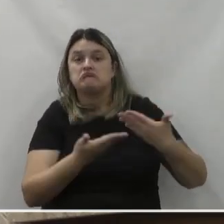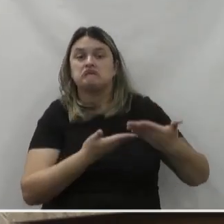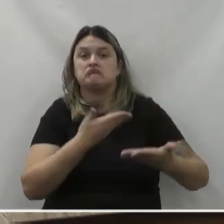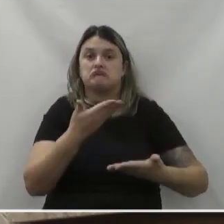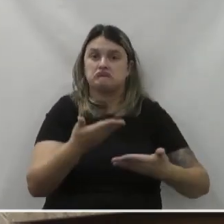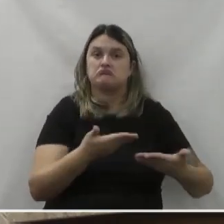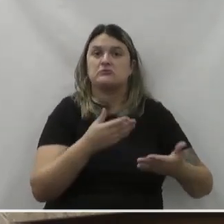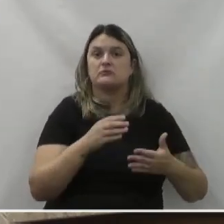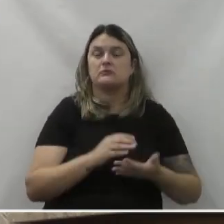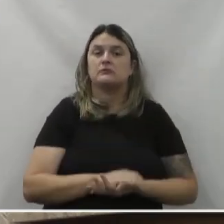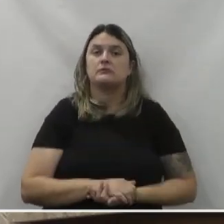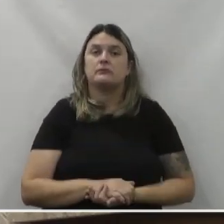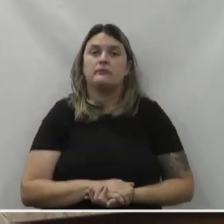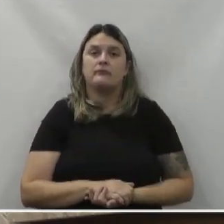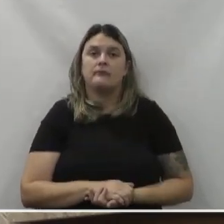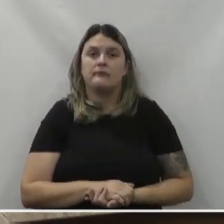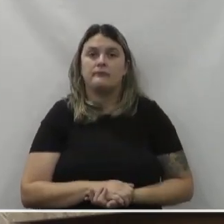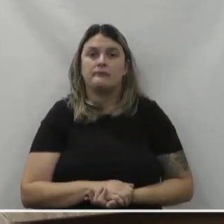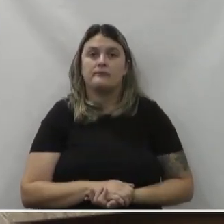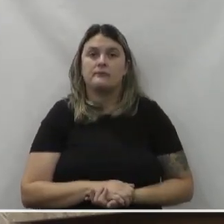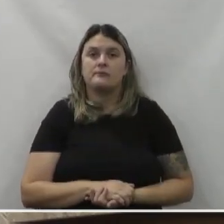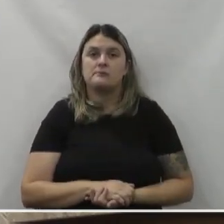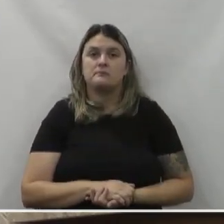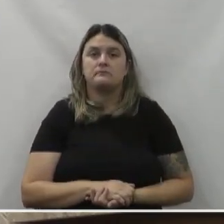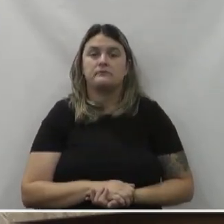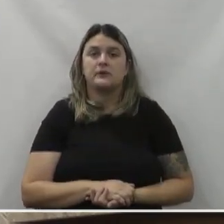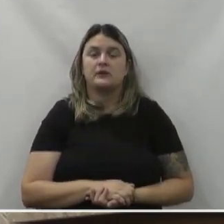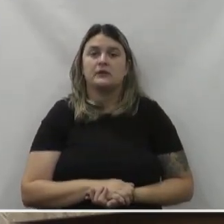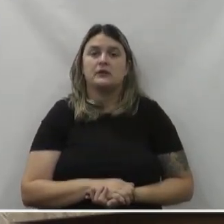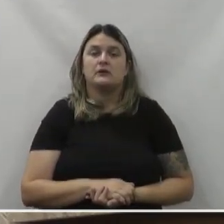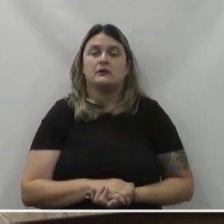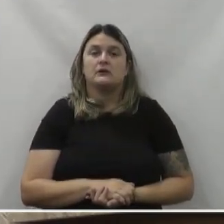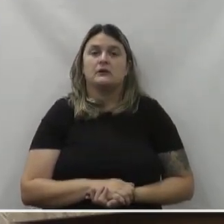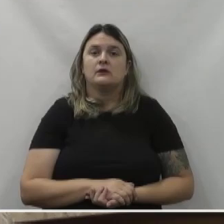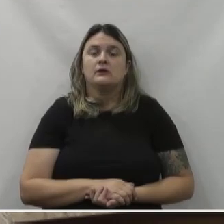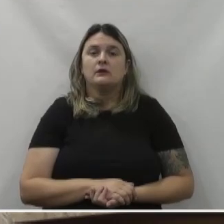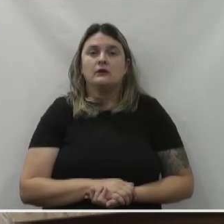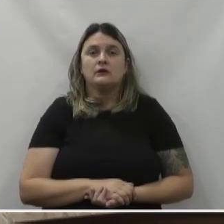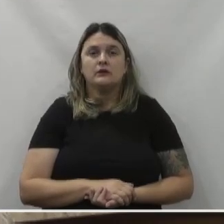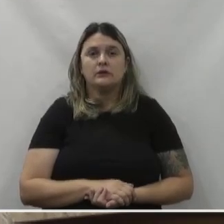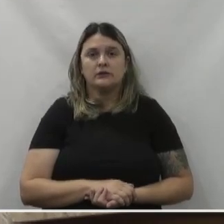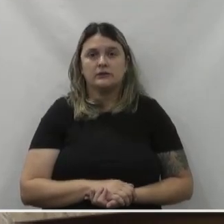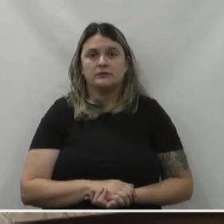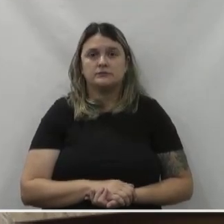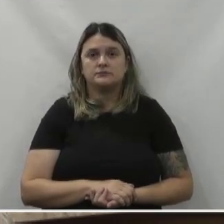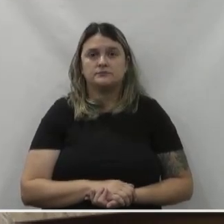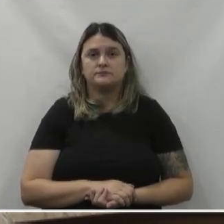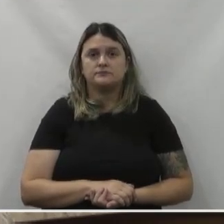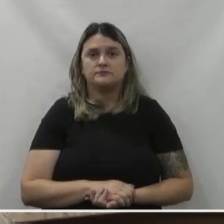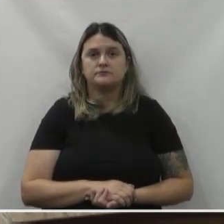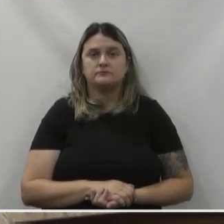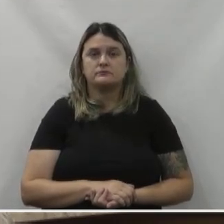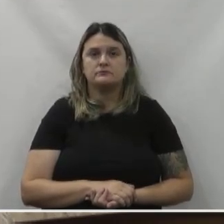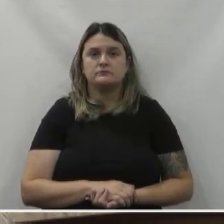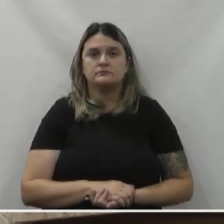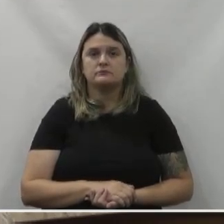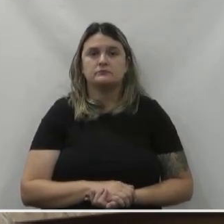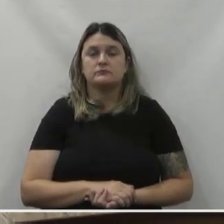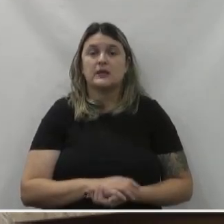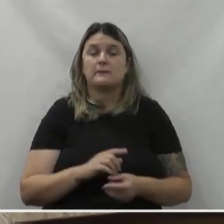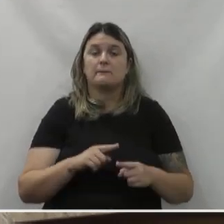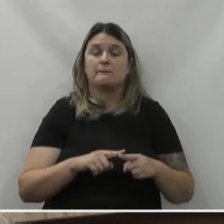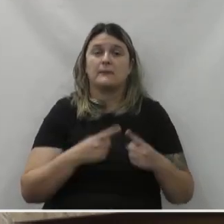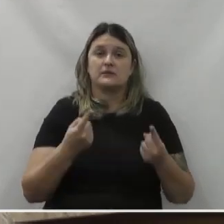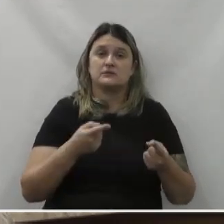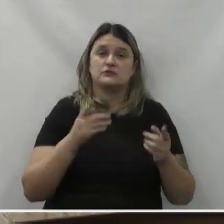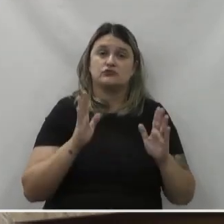cedendo bastante, né? Naquele momento, na nossa conversa daquele dia. Então, só que,